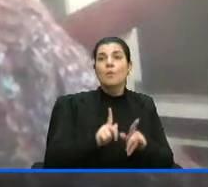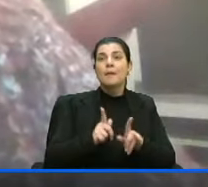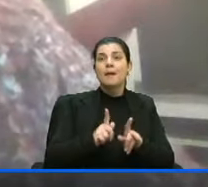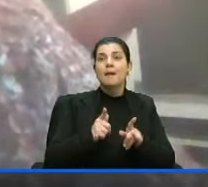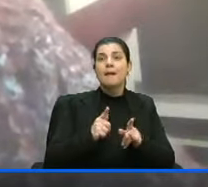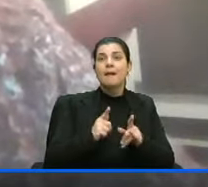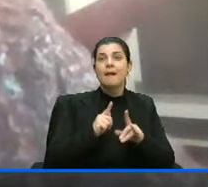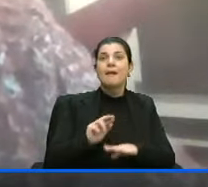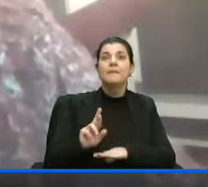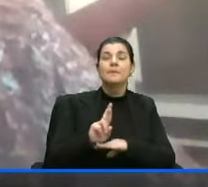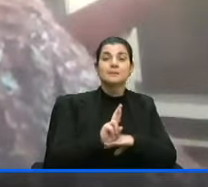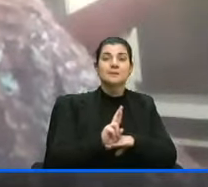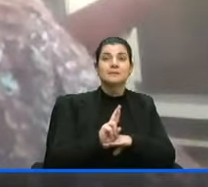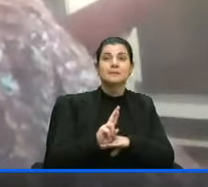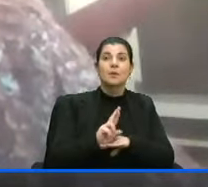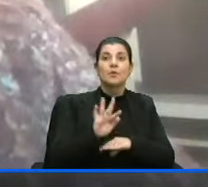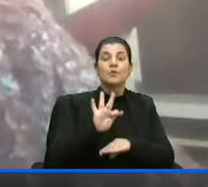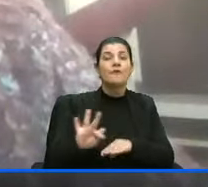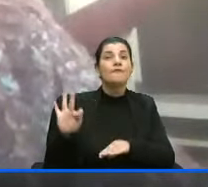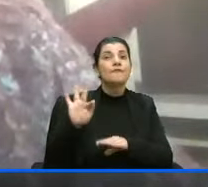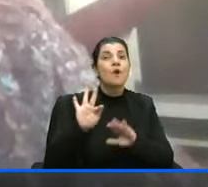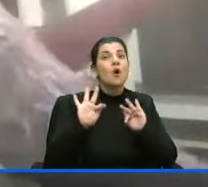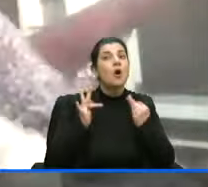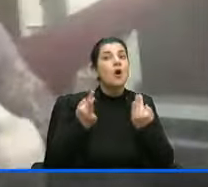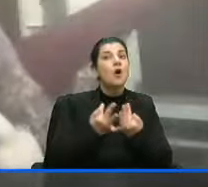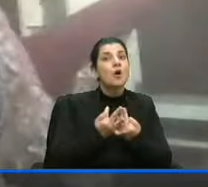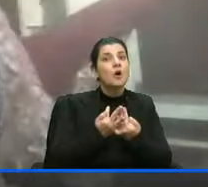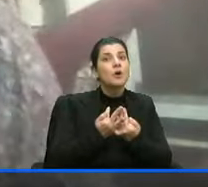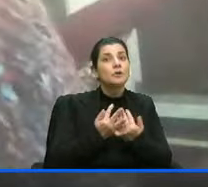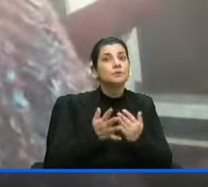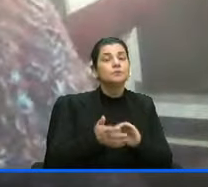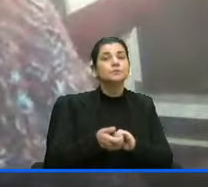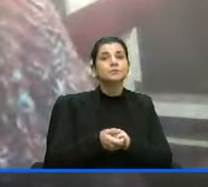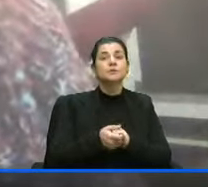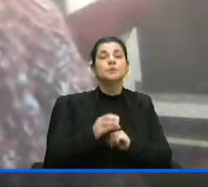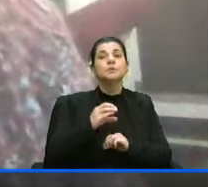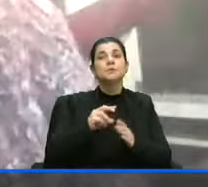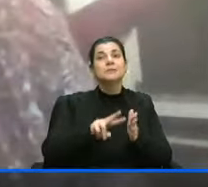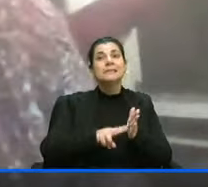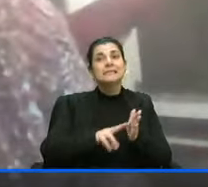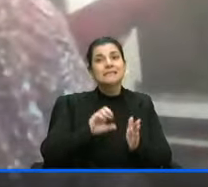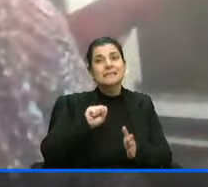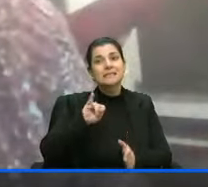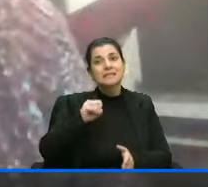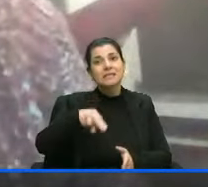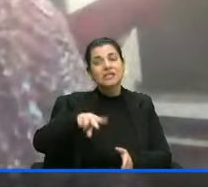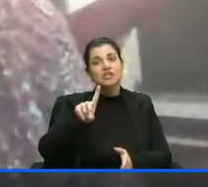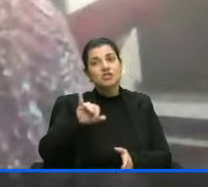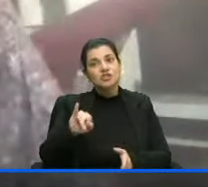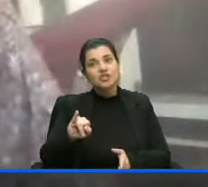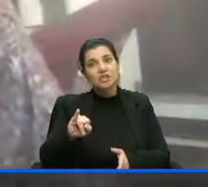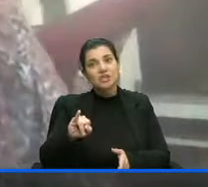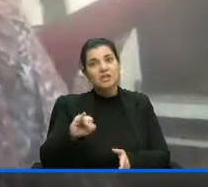Fórum Municipal em Defesa dos Direitos da Criança e do Adolescente, e o Sindicreches. O Fórum,